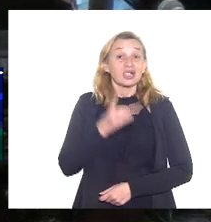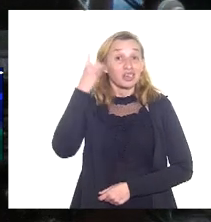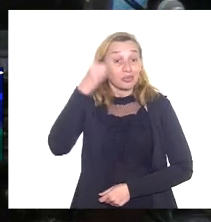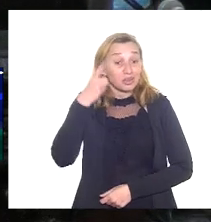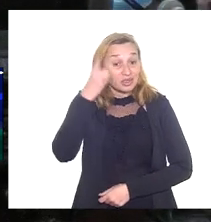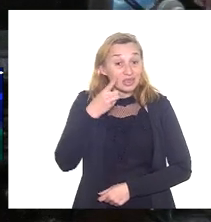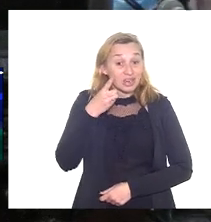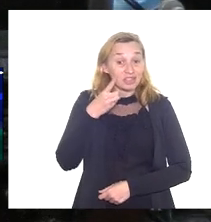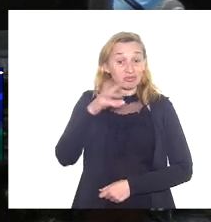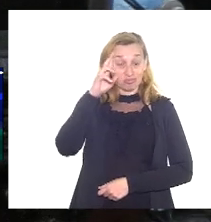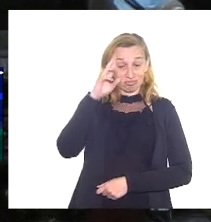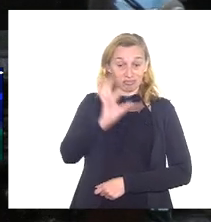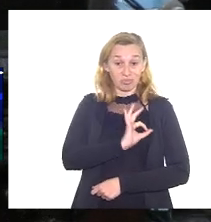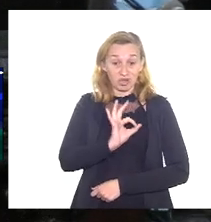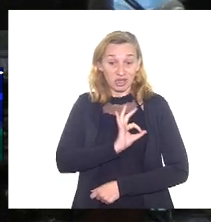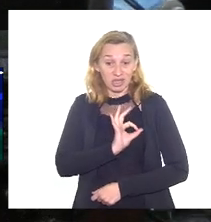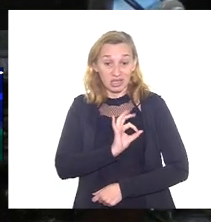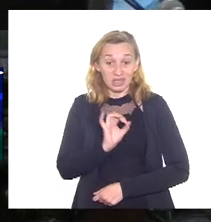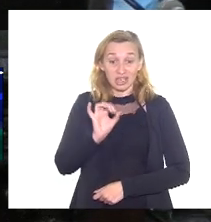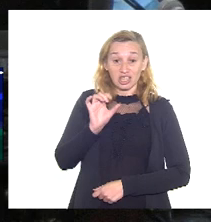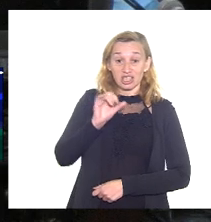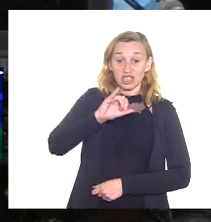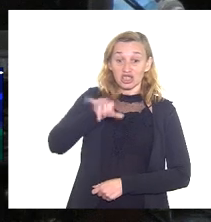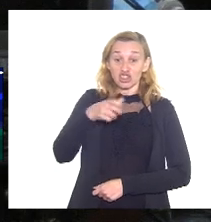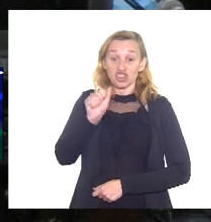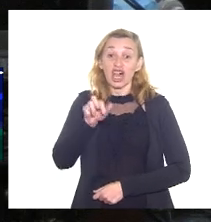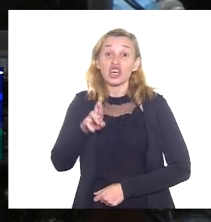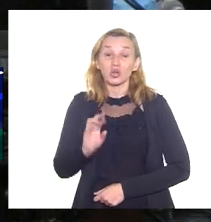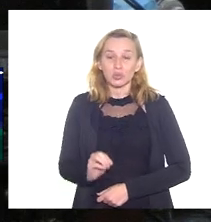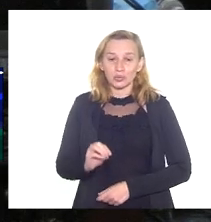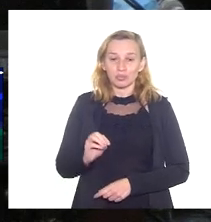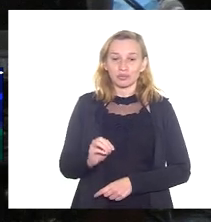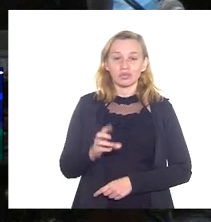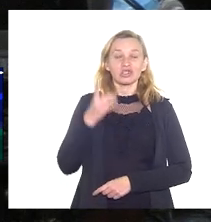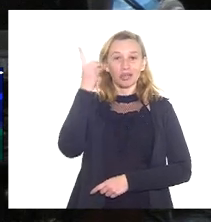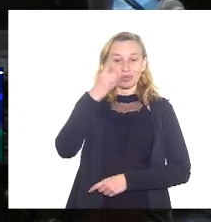Coronel Jairo votou sim. Deputado Coronel Salema.